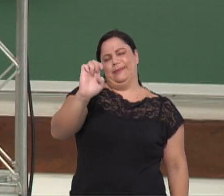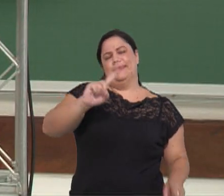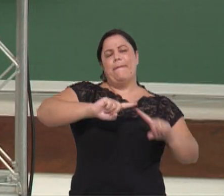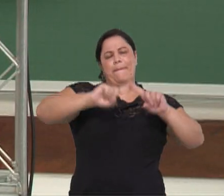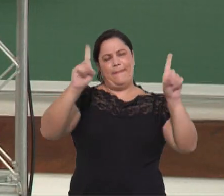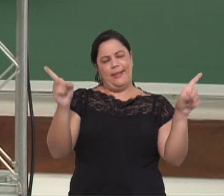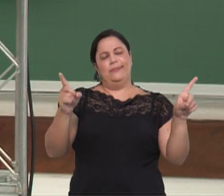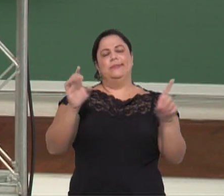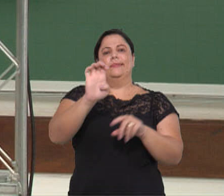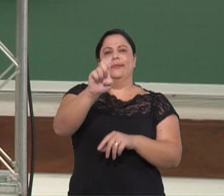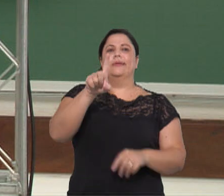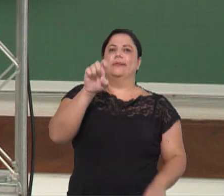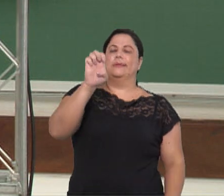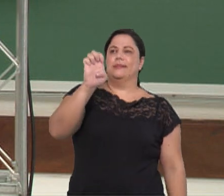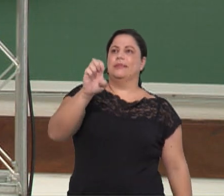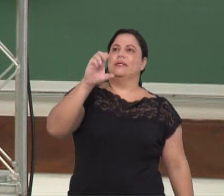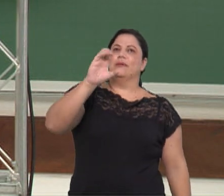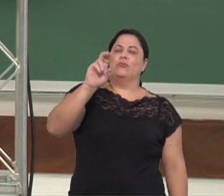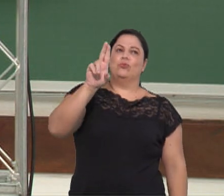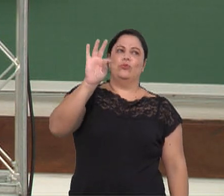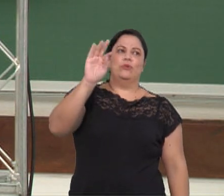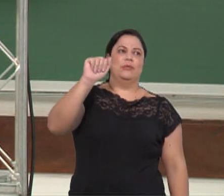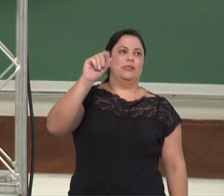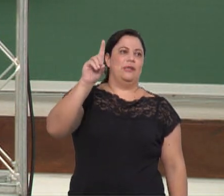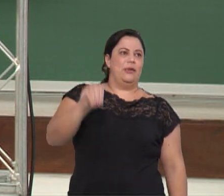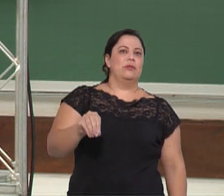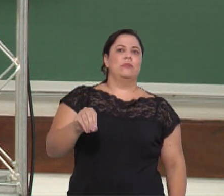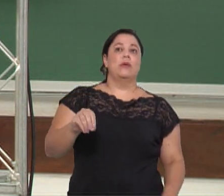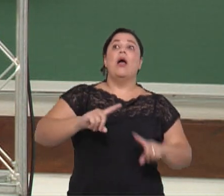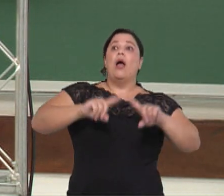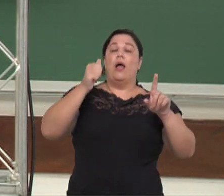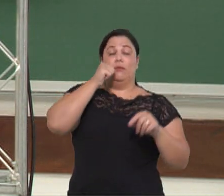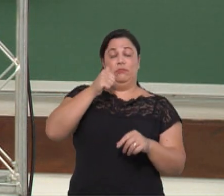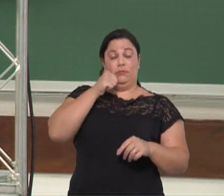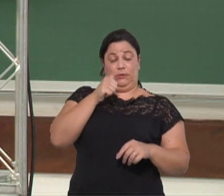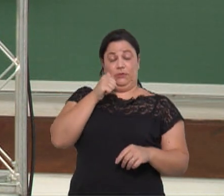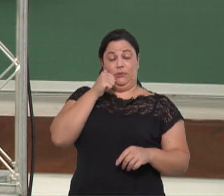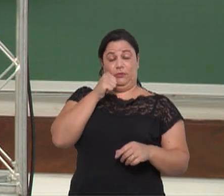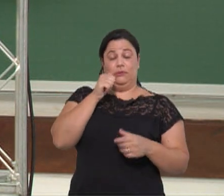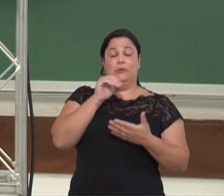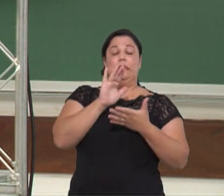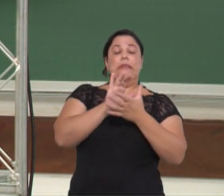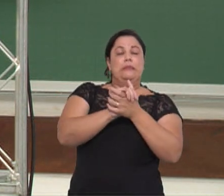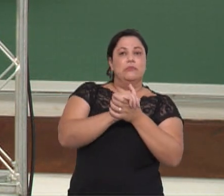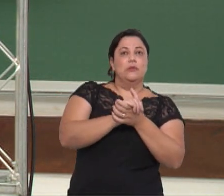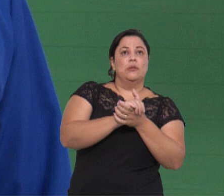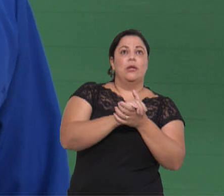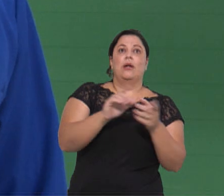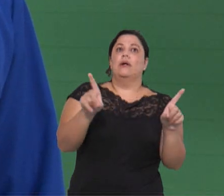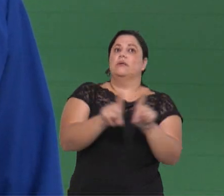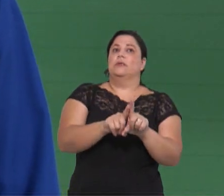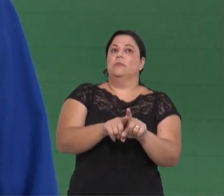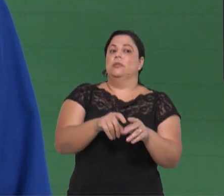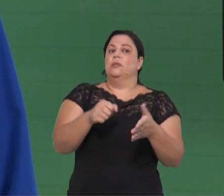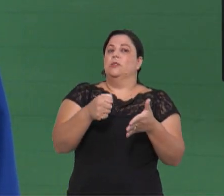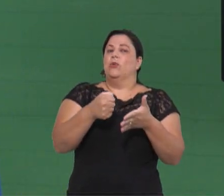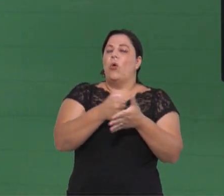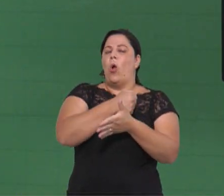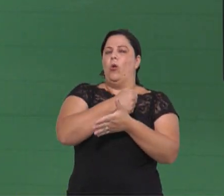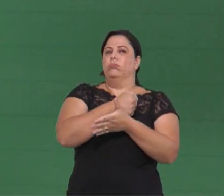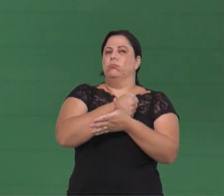quanto da sua esposa. A esposa era odiada, só para você saber, tá? A esposa, quando começou o